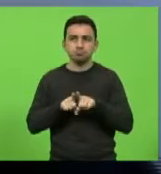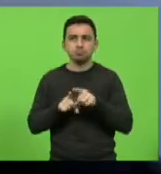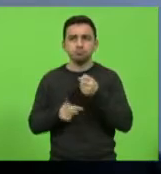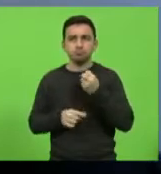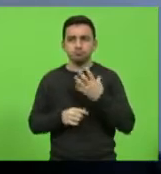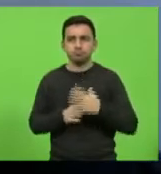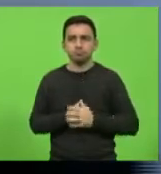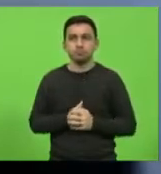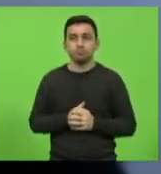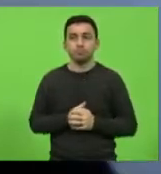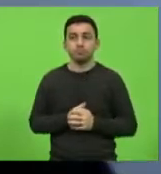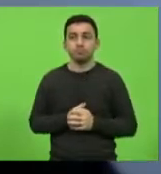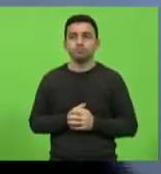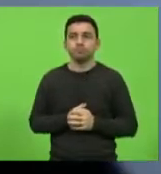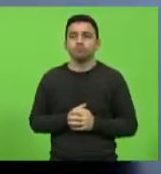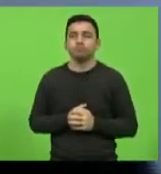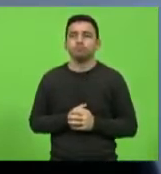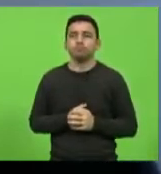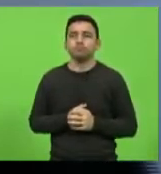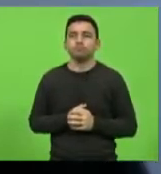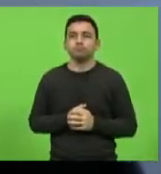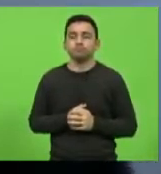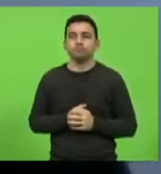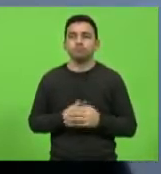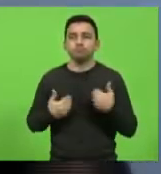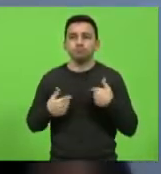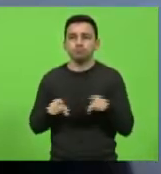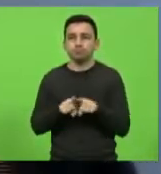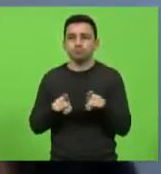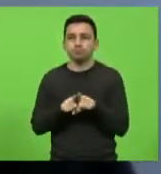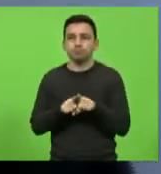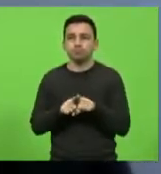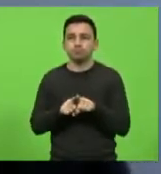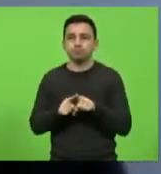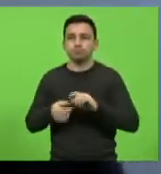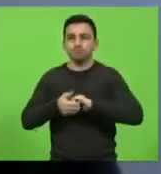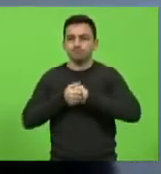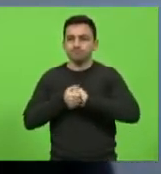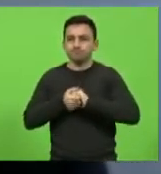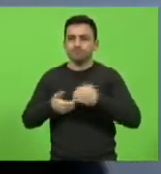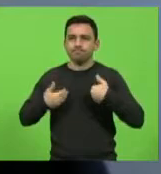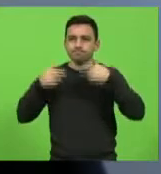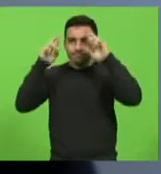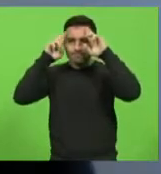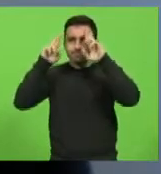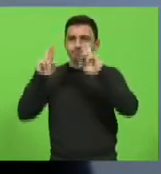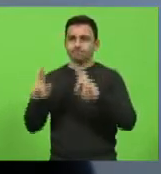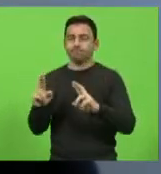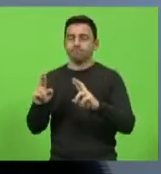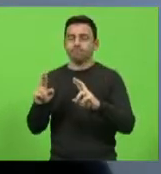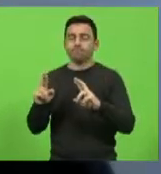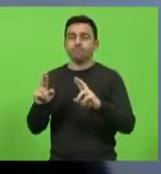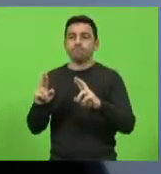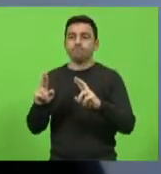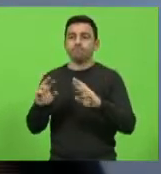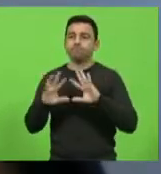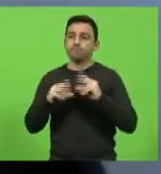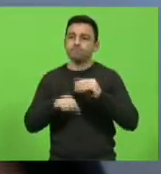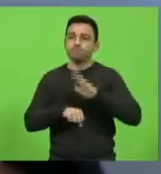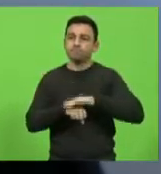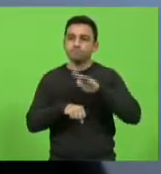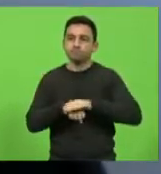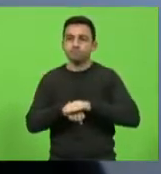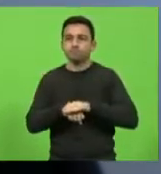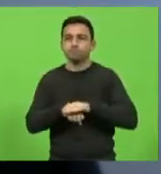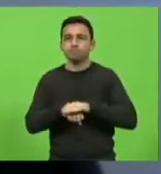E ao saudá-lo, eu também saúdo e demonstro aqui todo o meu respeito aos autores que